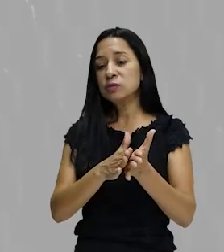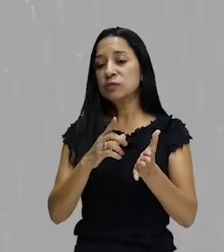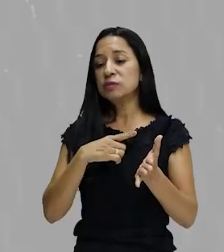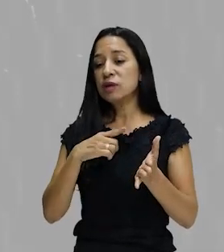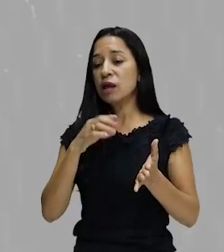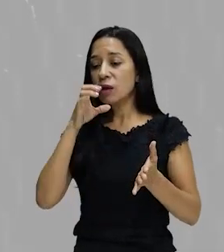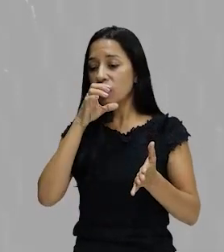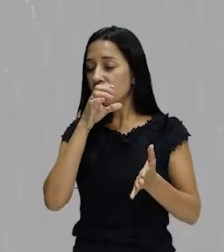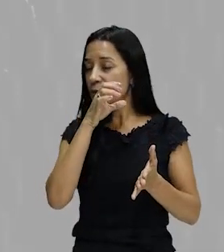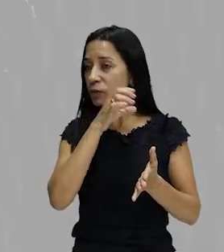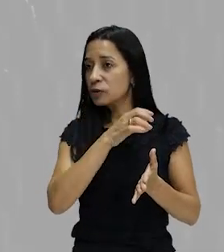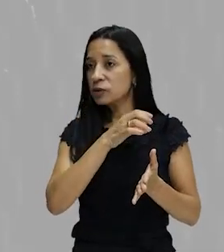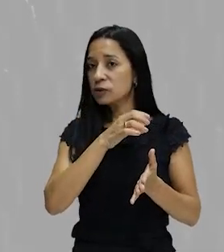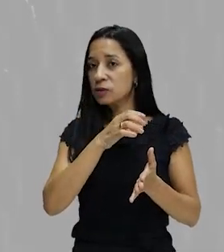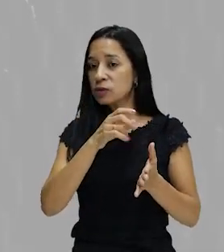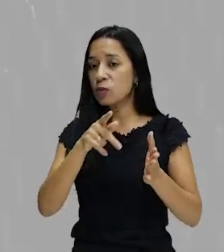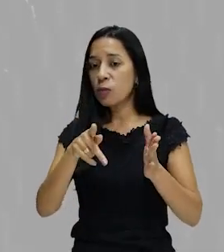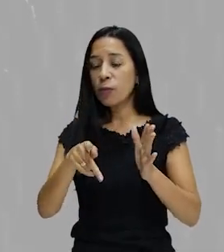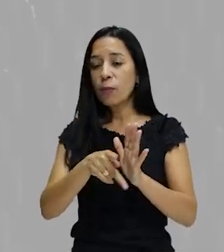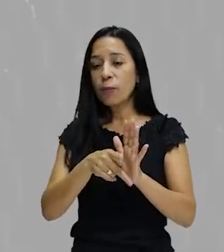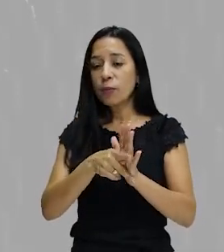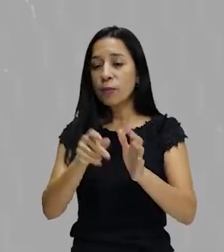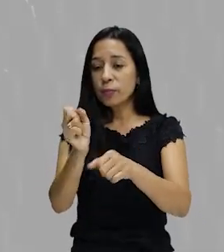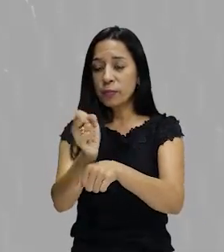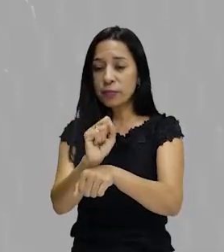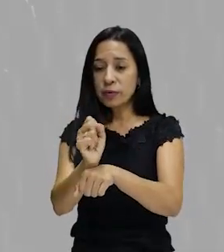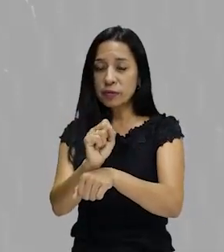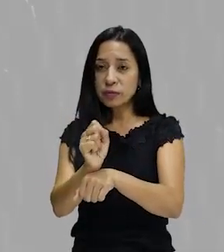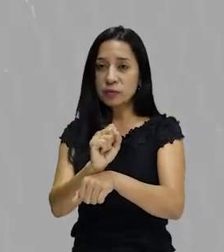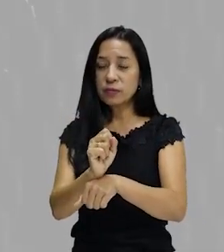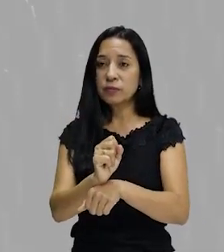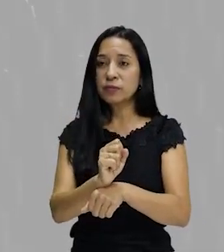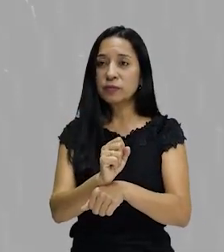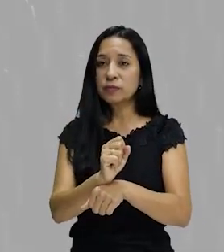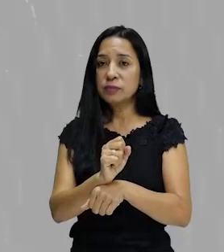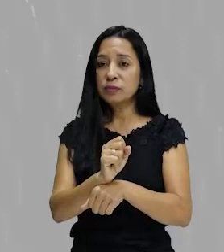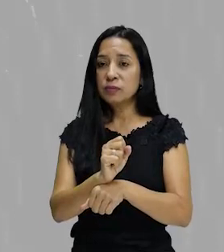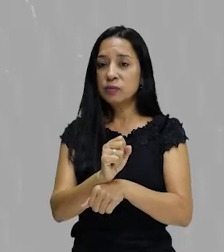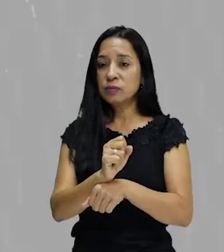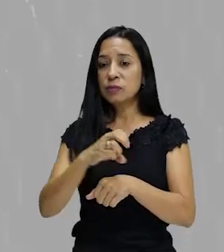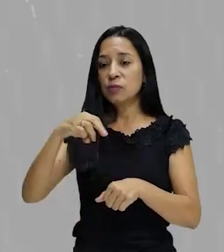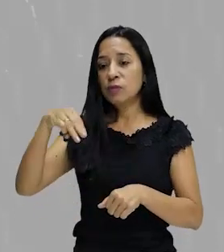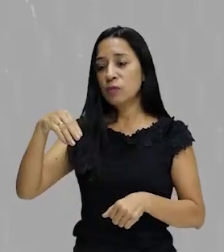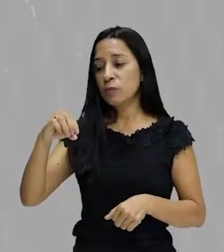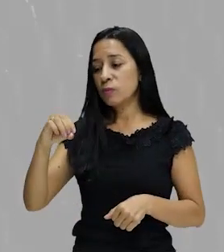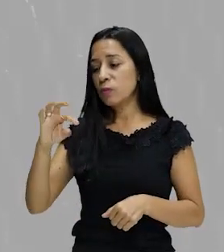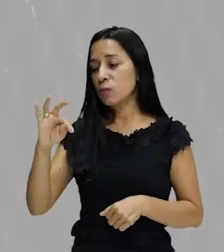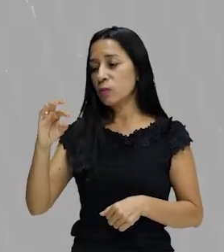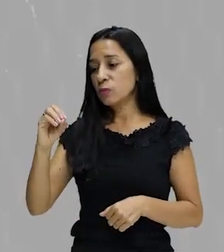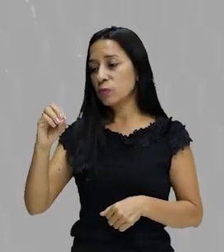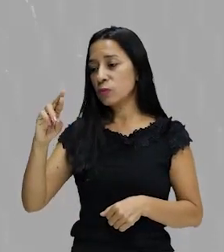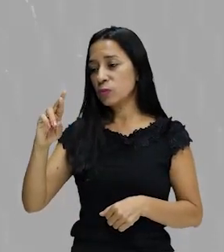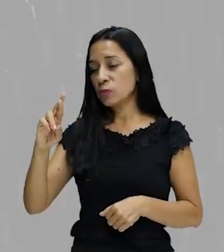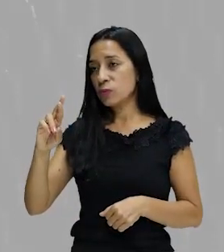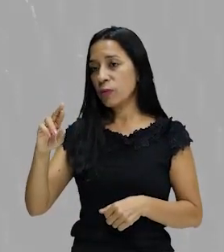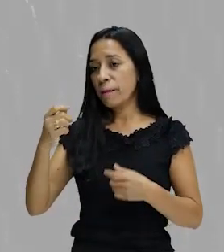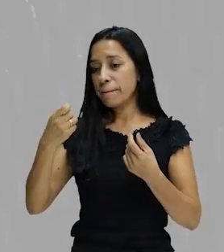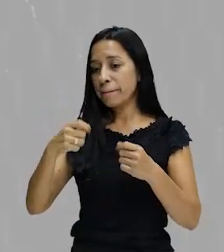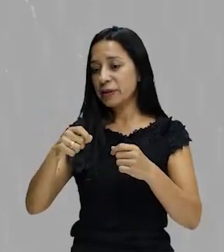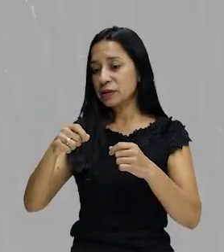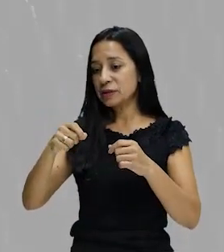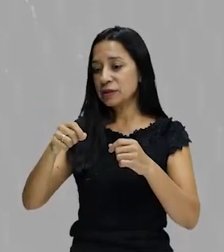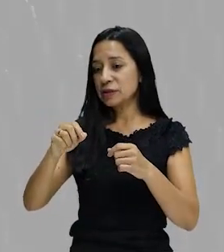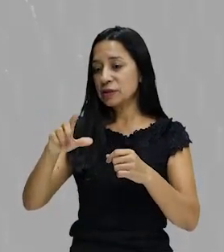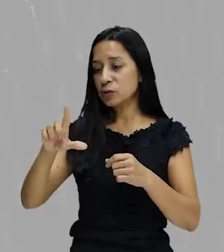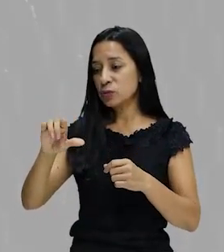calor, no próprio automóvel, no próprio carro, lá no motor, esse motor ele precisa de